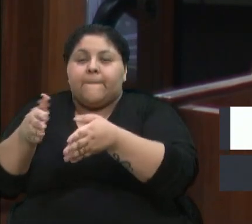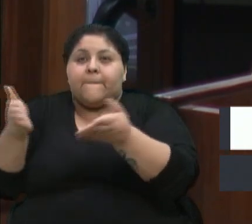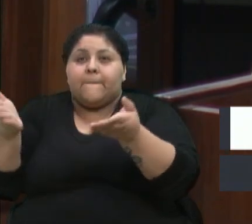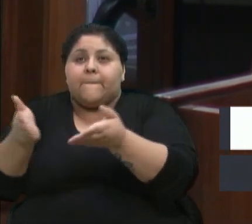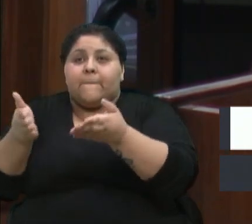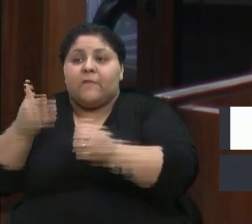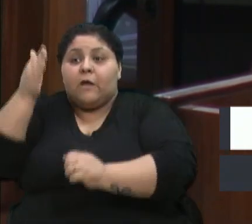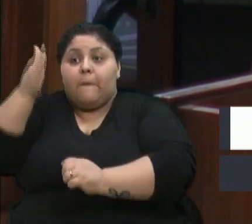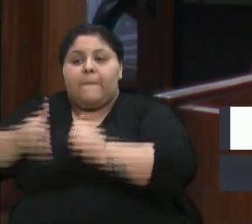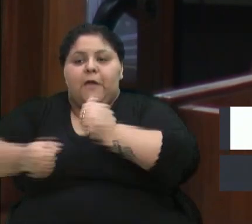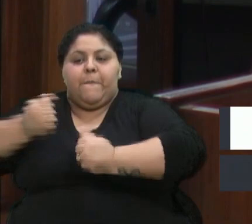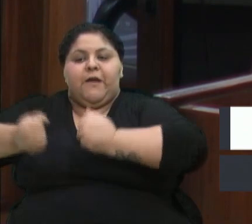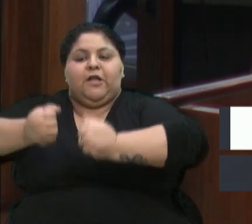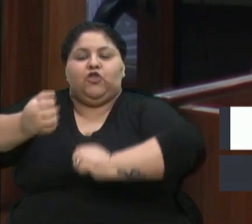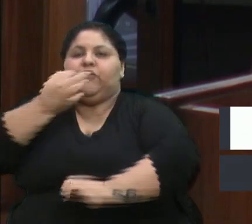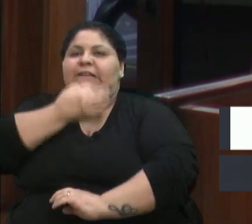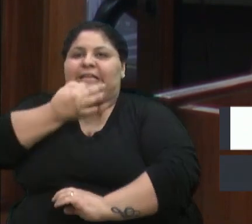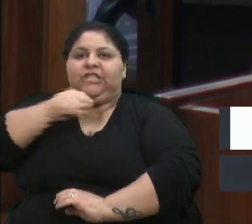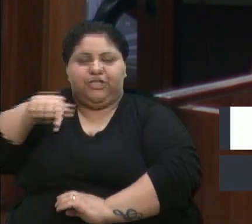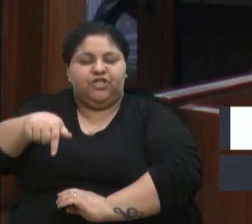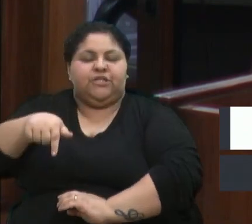meia maratona de Caxias do Sul.